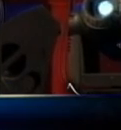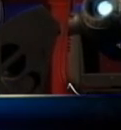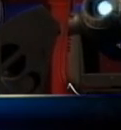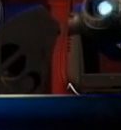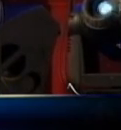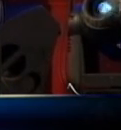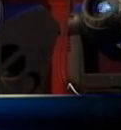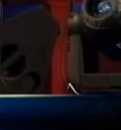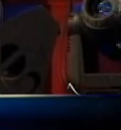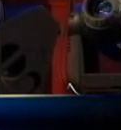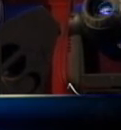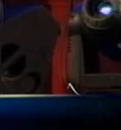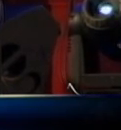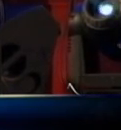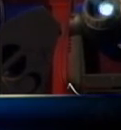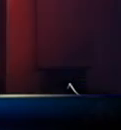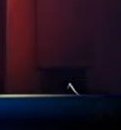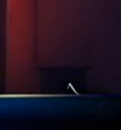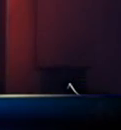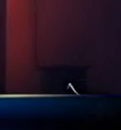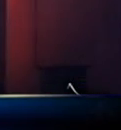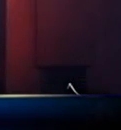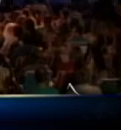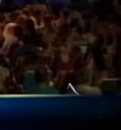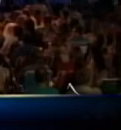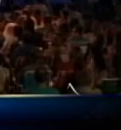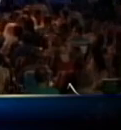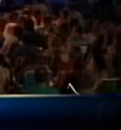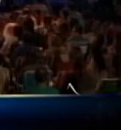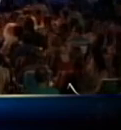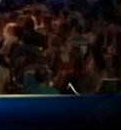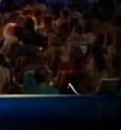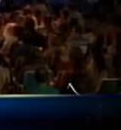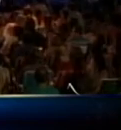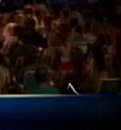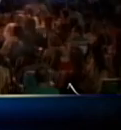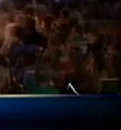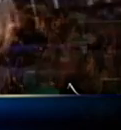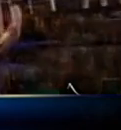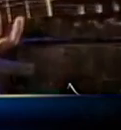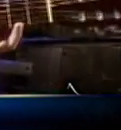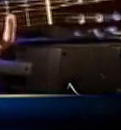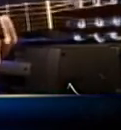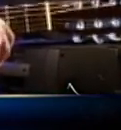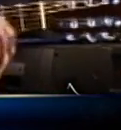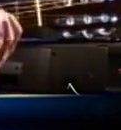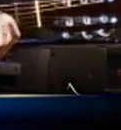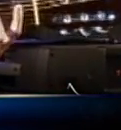vento traz, eu busco a paz em alguma canção.